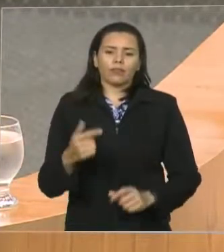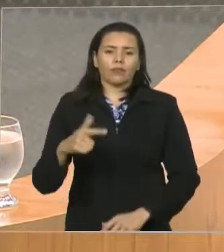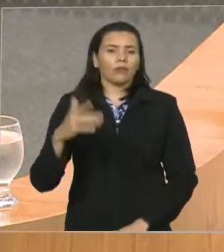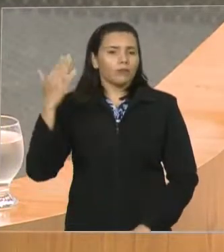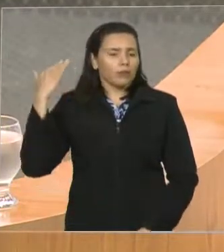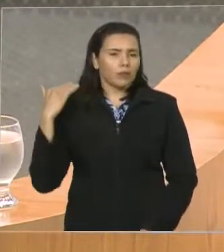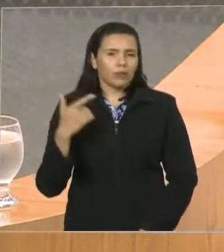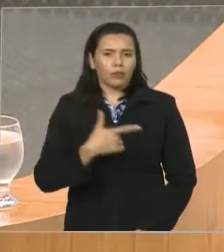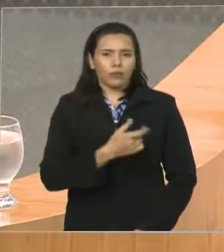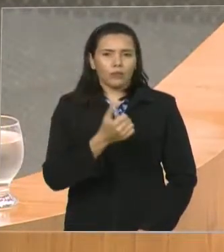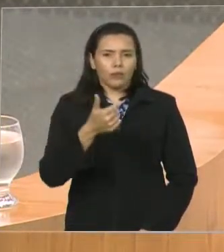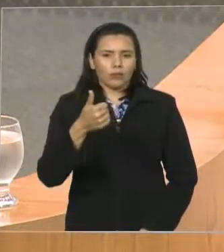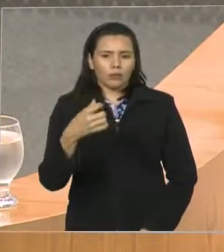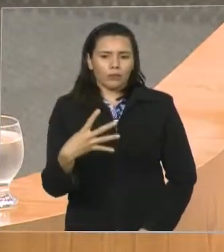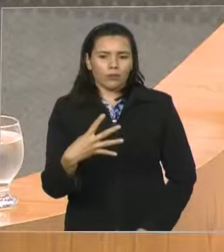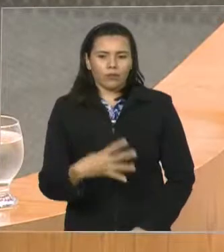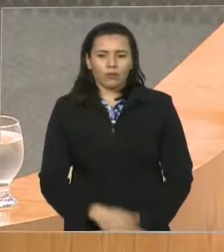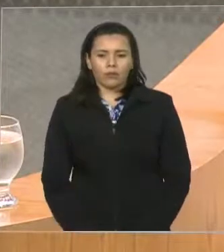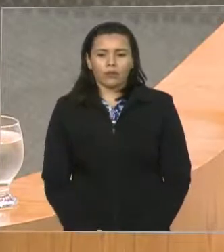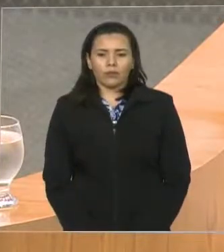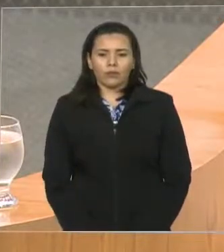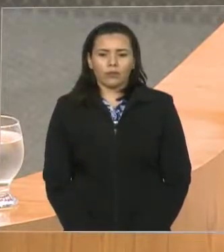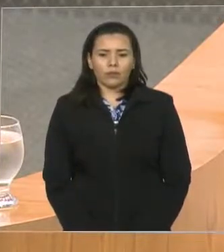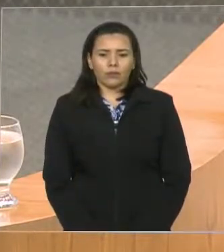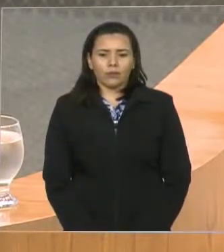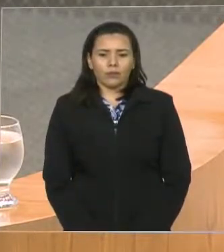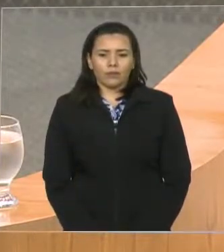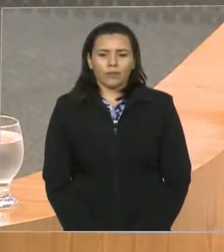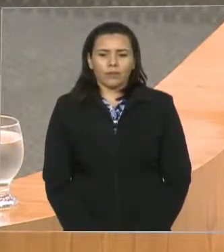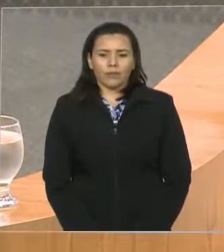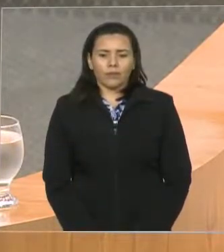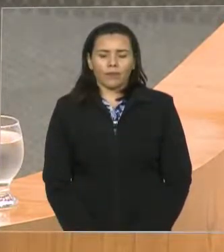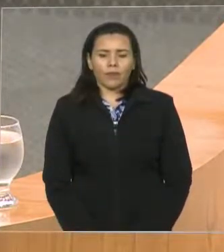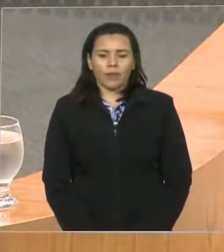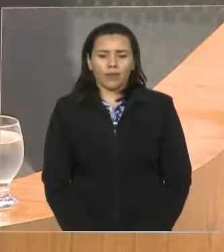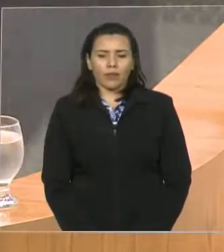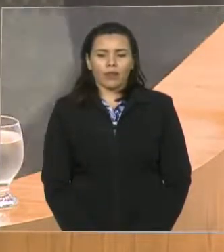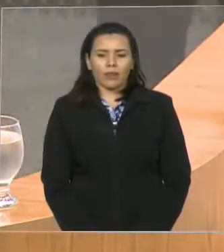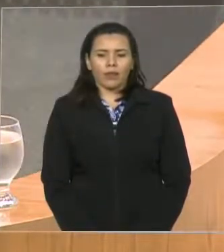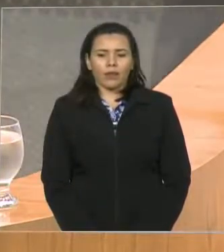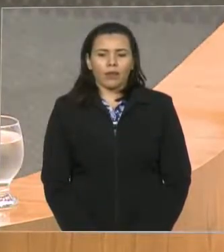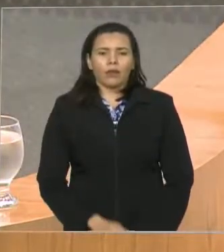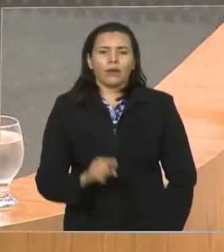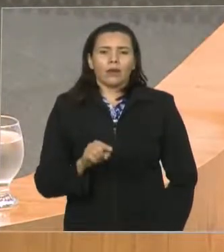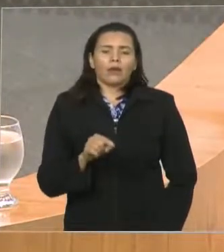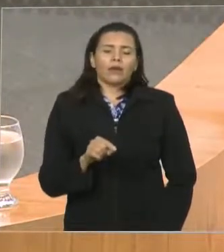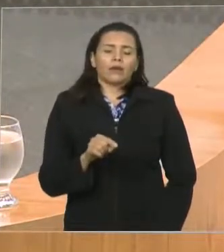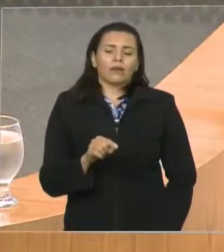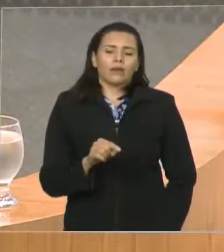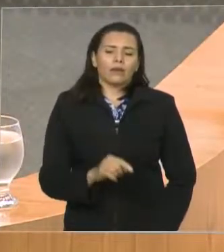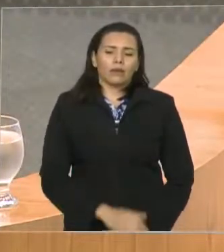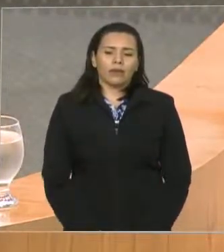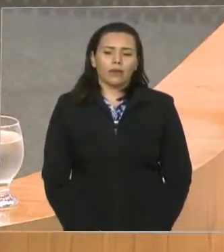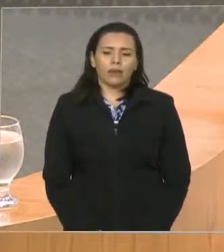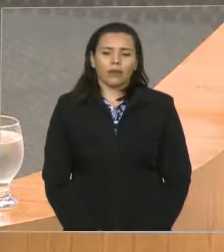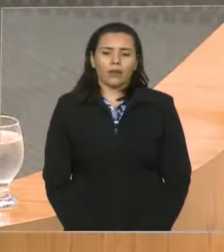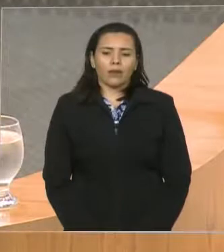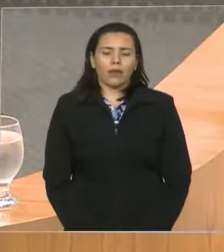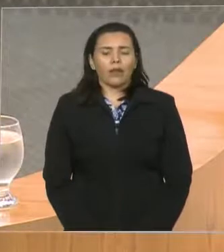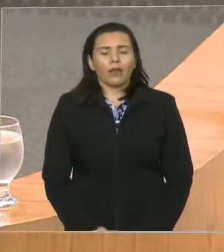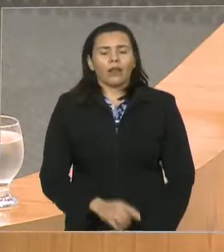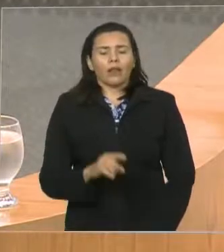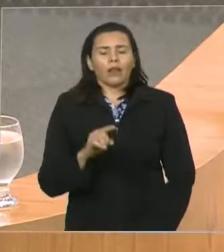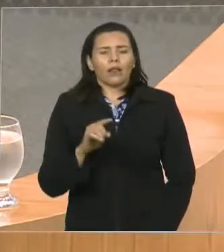Trouxe para a arena, trouxe para o ringue, o que para ele seria mais fácil, que seria comparar